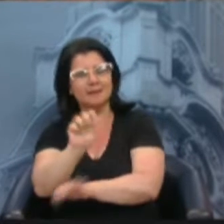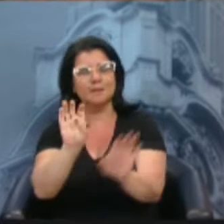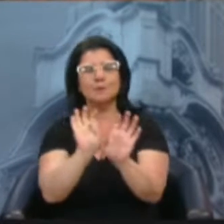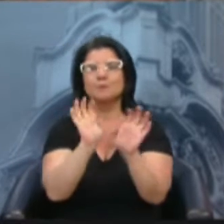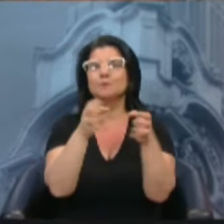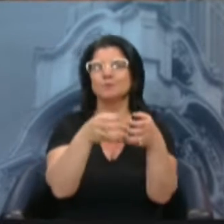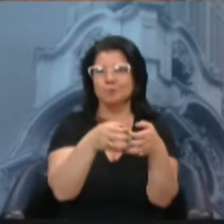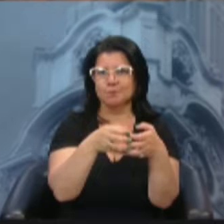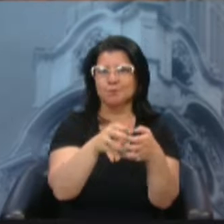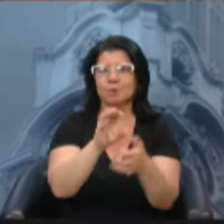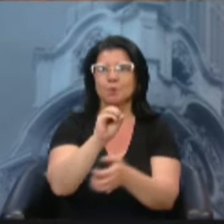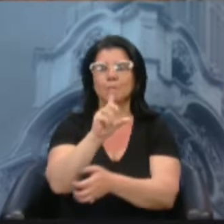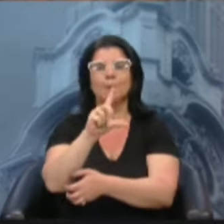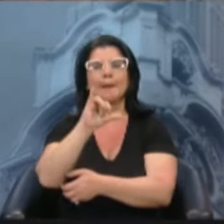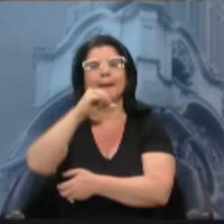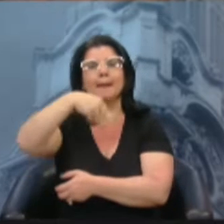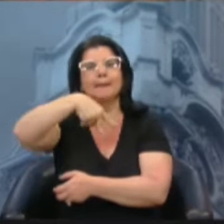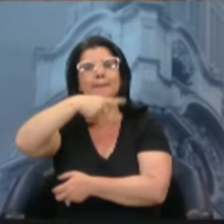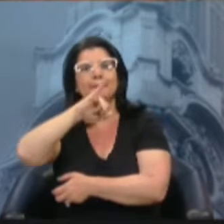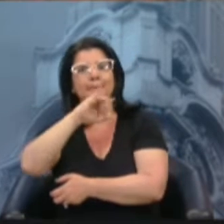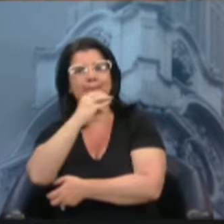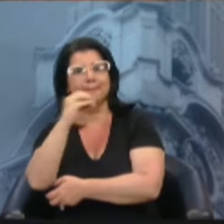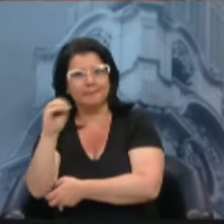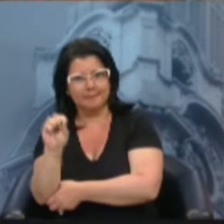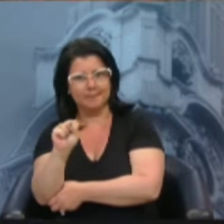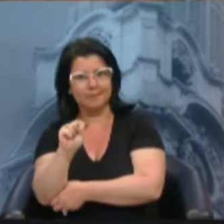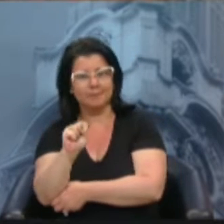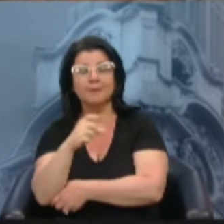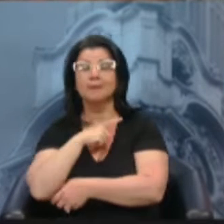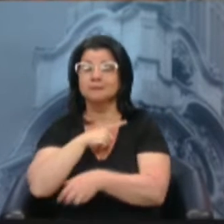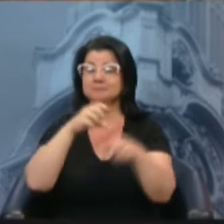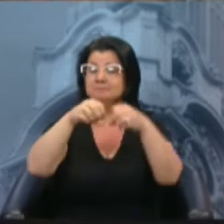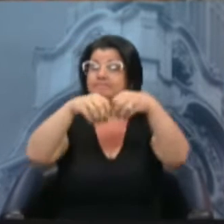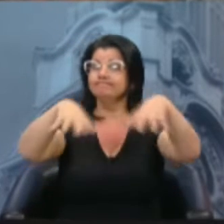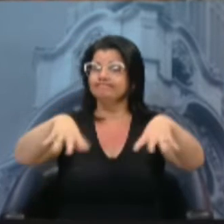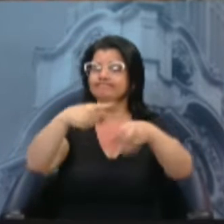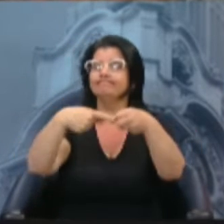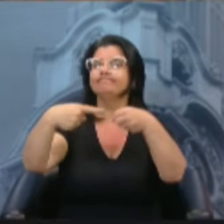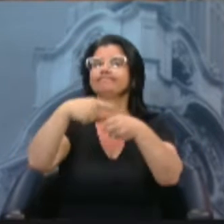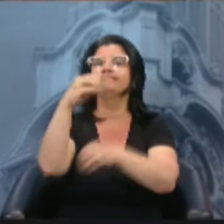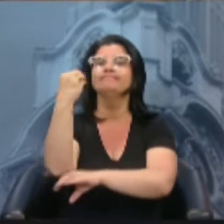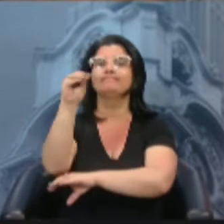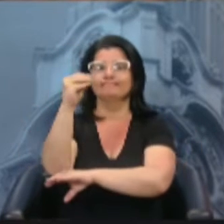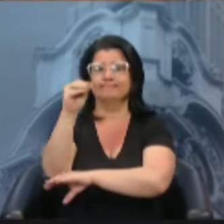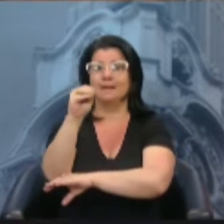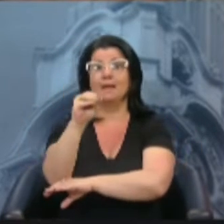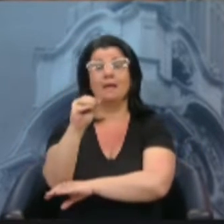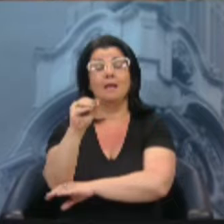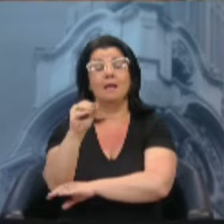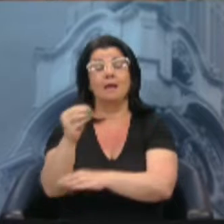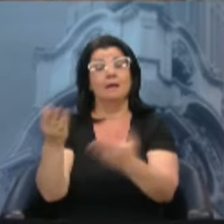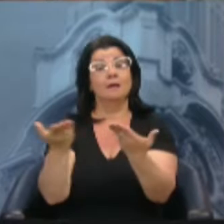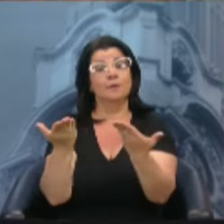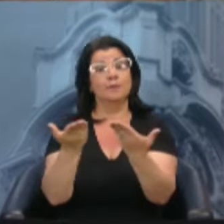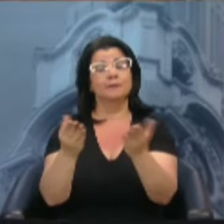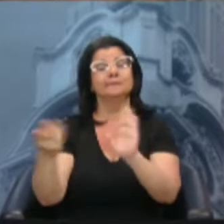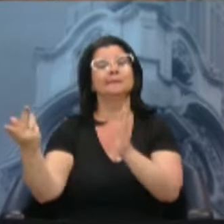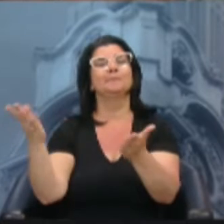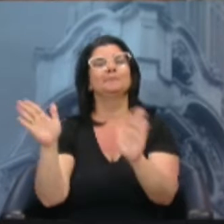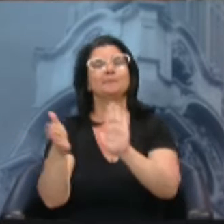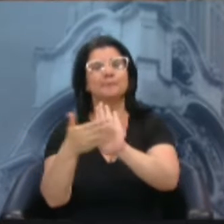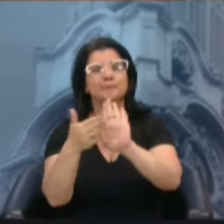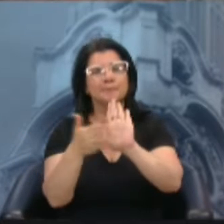causado prejuízos urbanísticos para a cidade de Porto Alegre. O que acontece é que nesta proposta de lei, hoje em